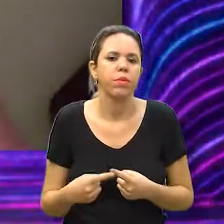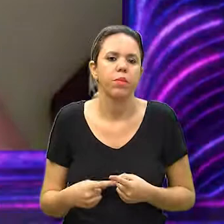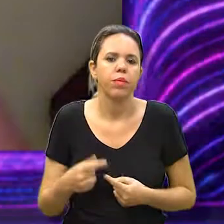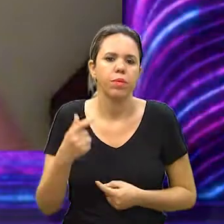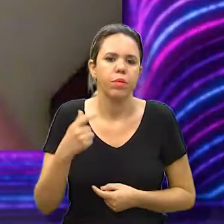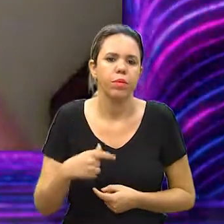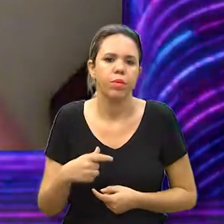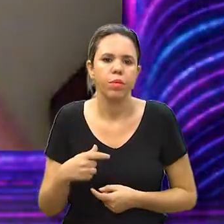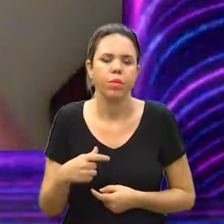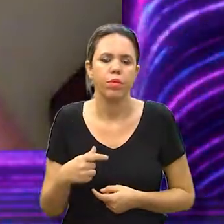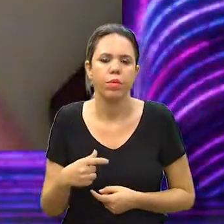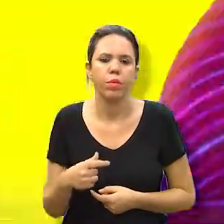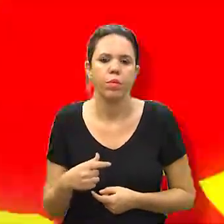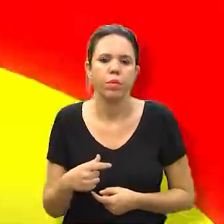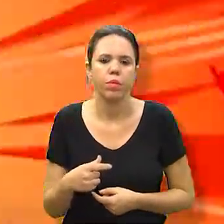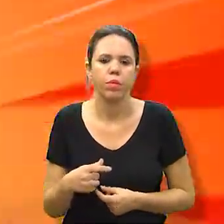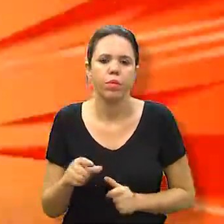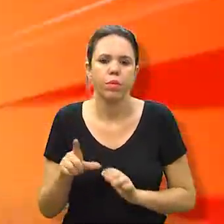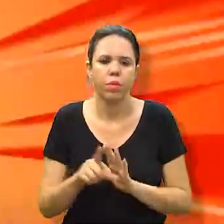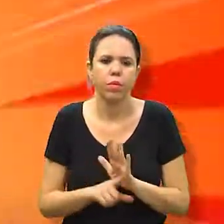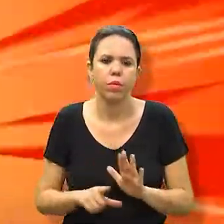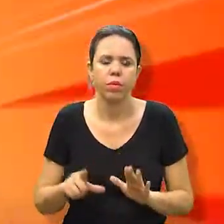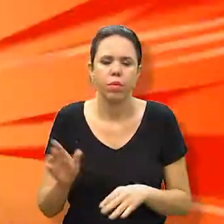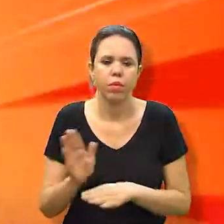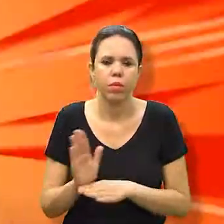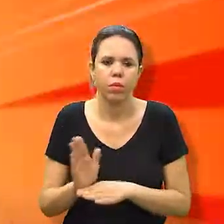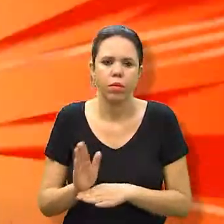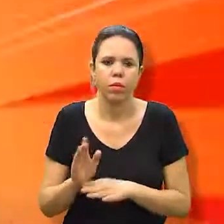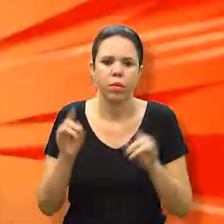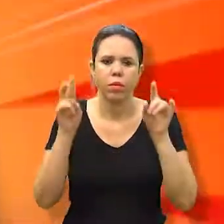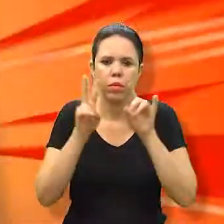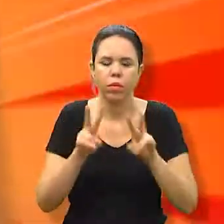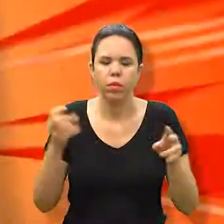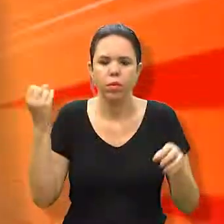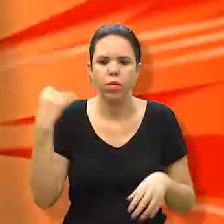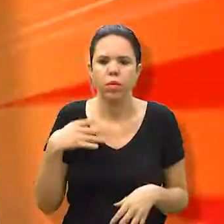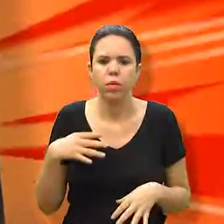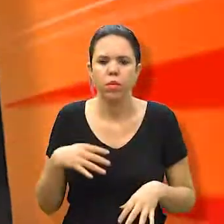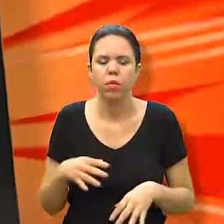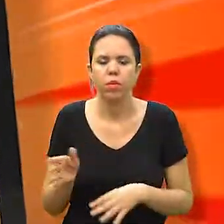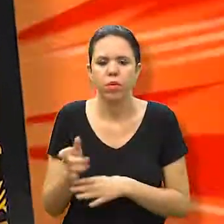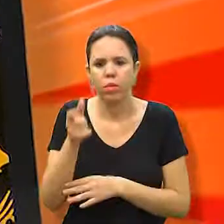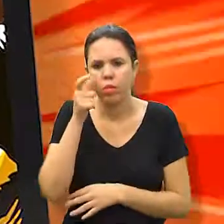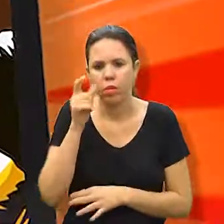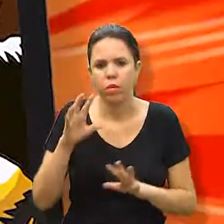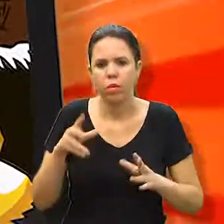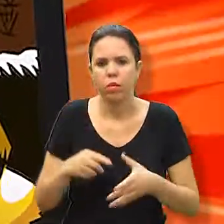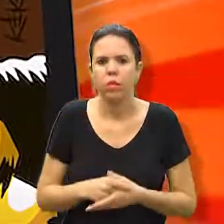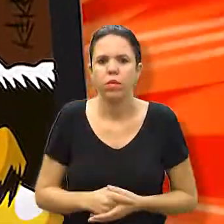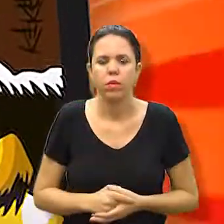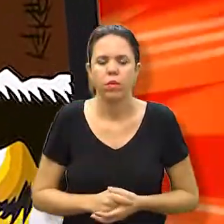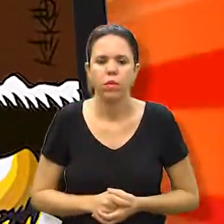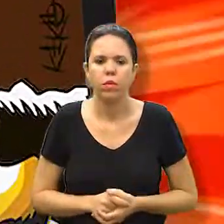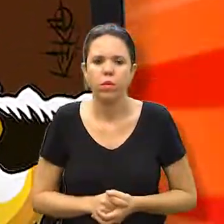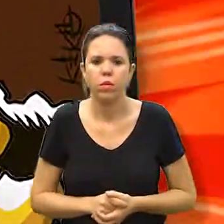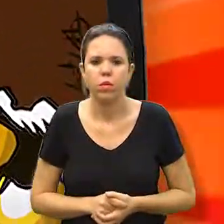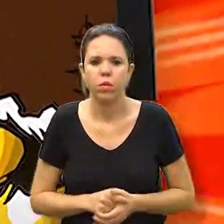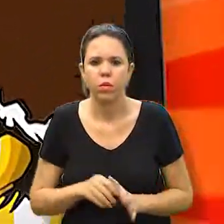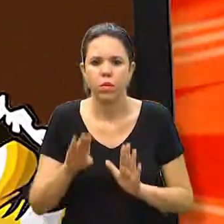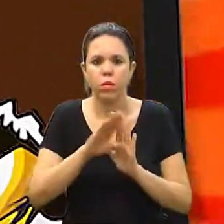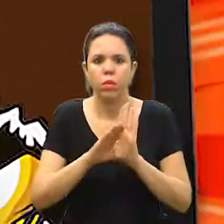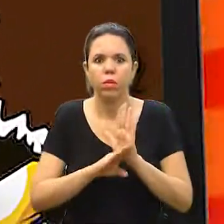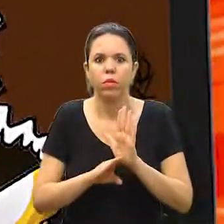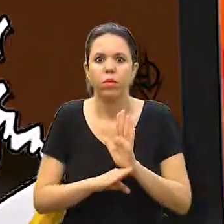Porque eu sou da literatura, mas também muito do cinema, do audiovisual, assistia todos os escondidos, mas todos